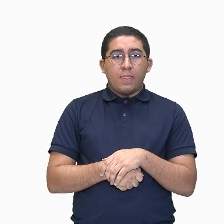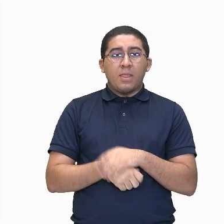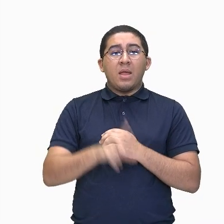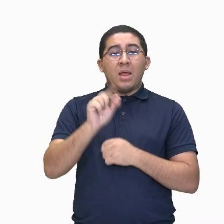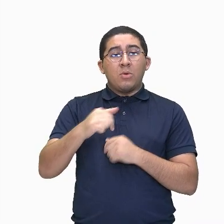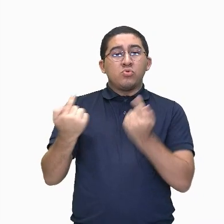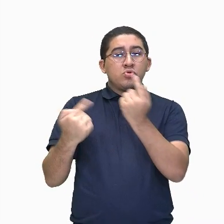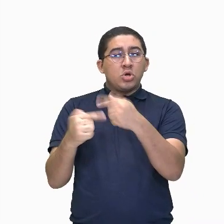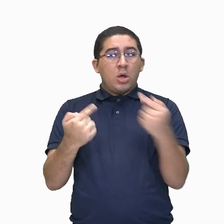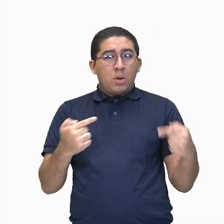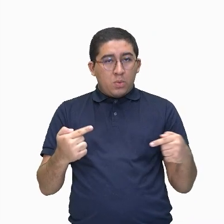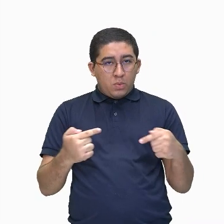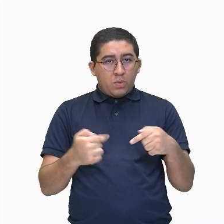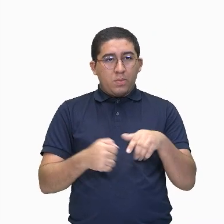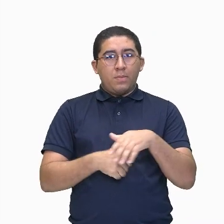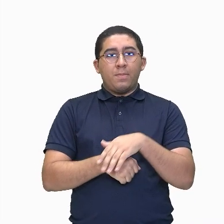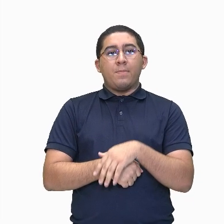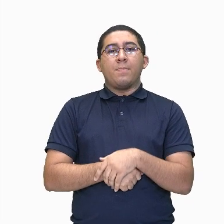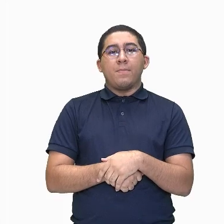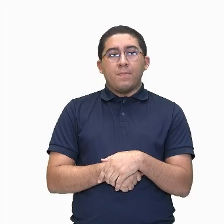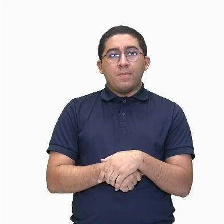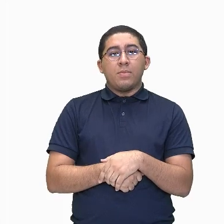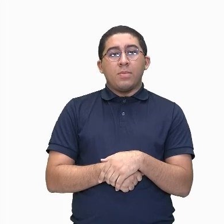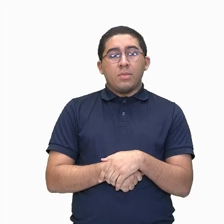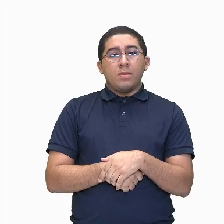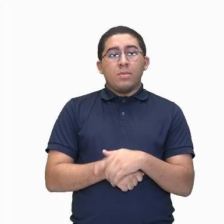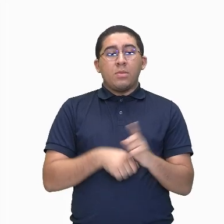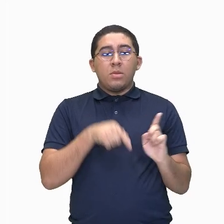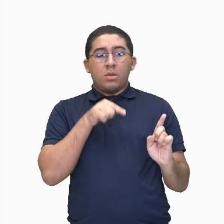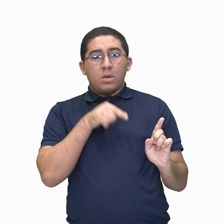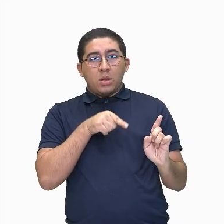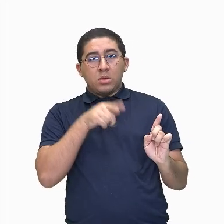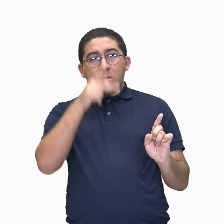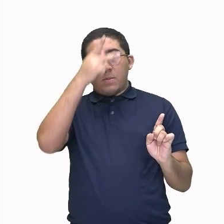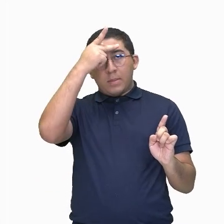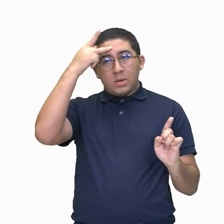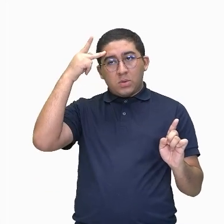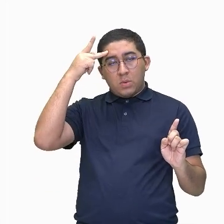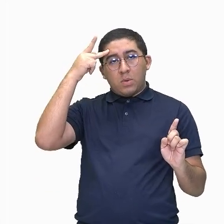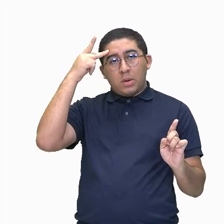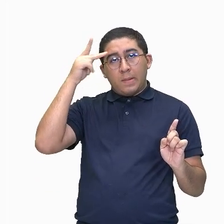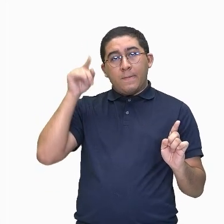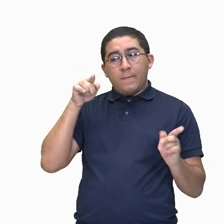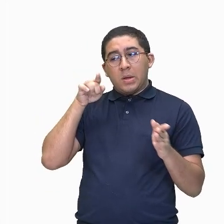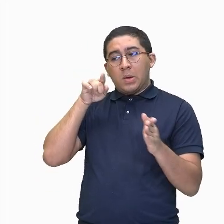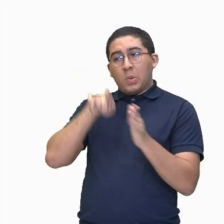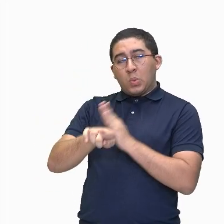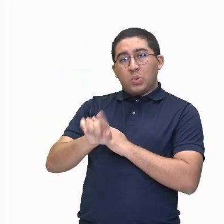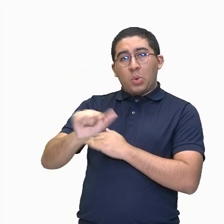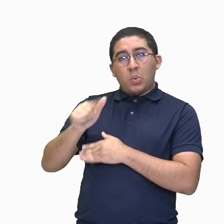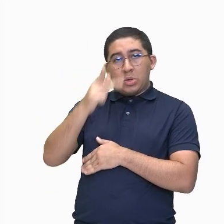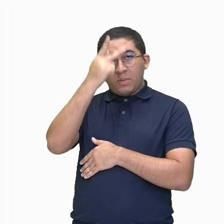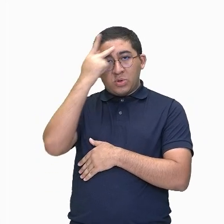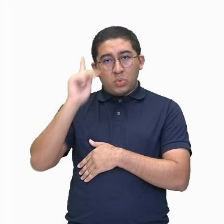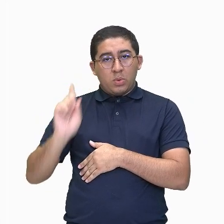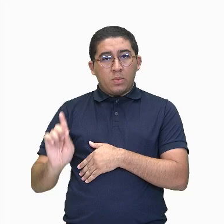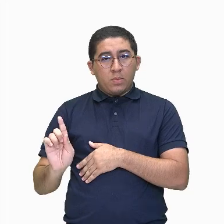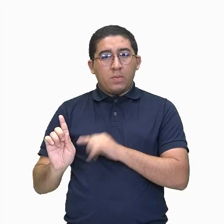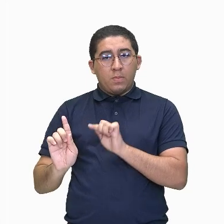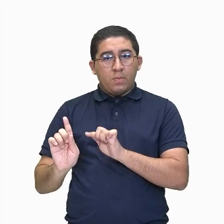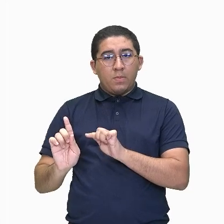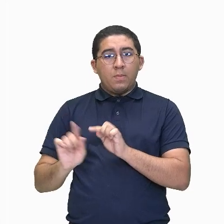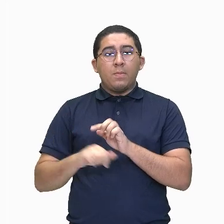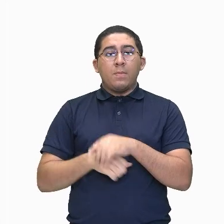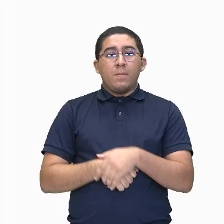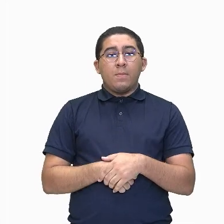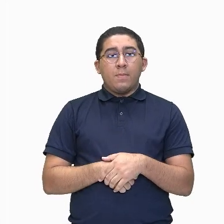um diálogo em que uma pessoa, que no caso é o entrevistador, faz perguntas a outra pessoa, que é o entrevistado,